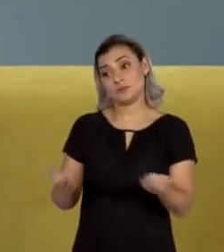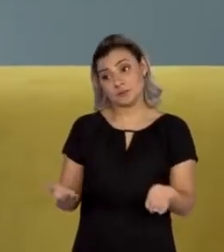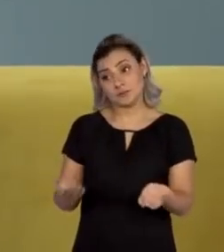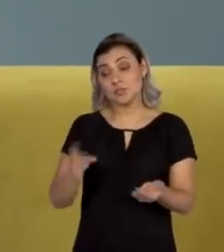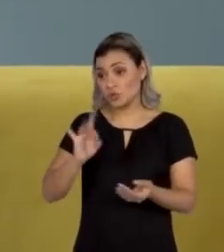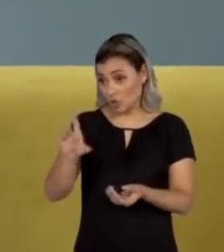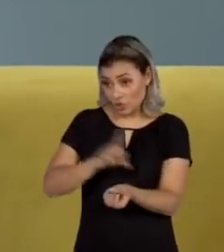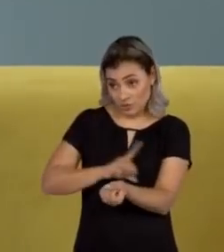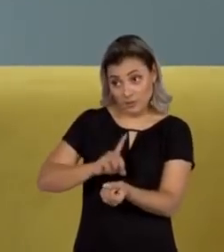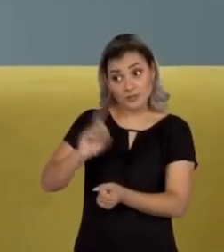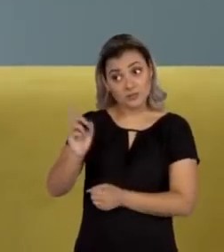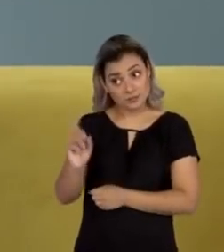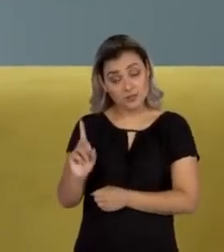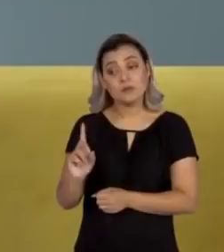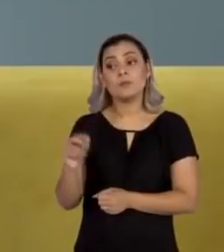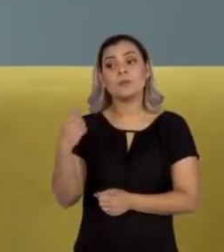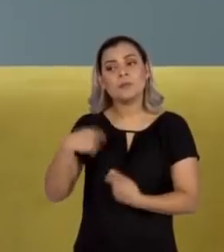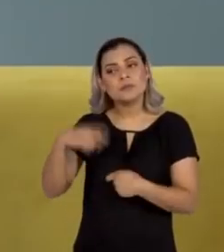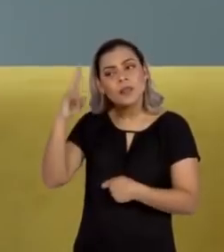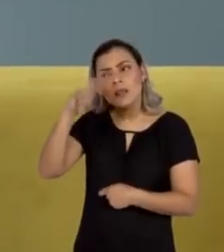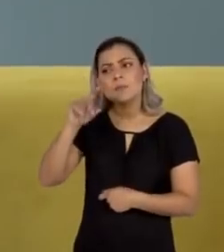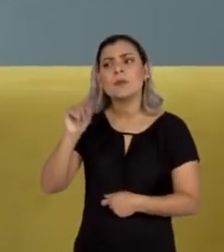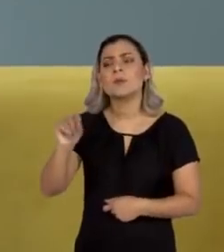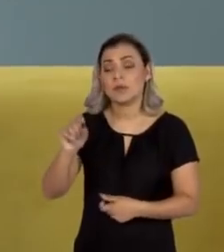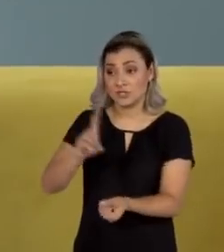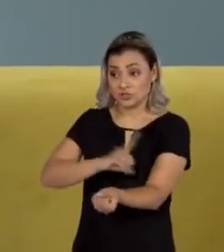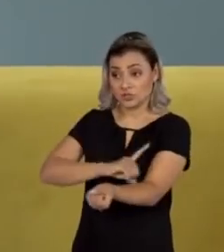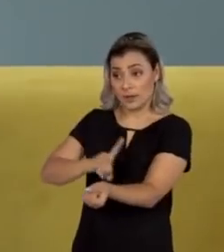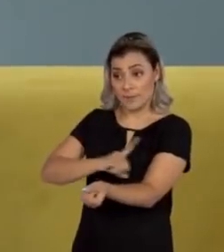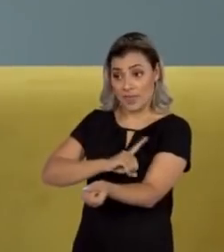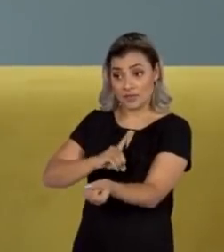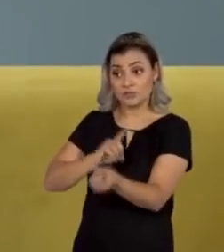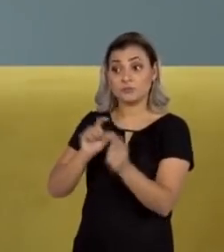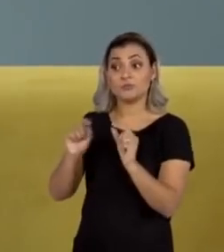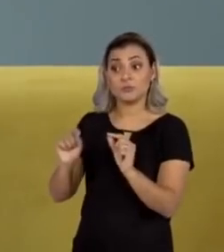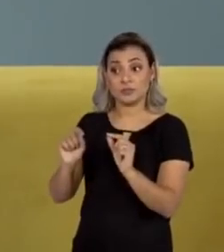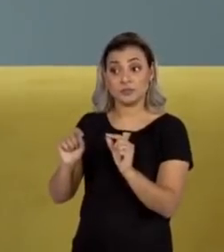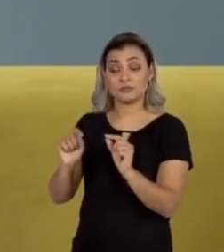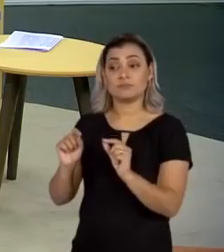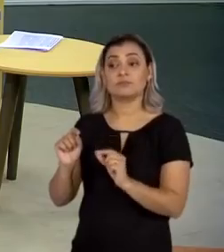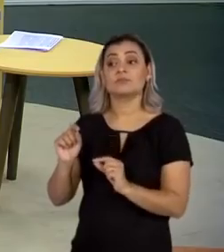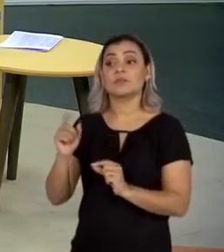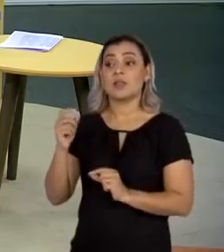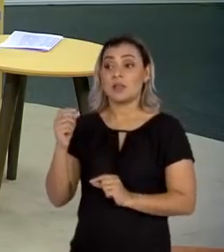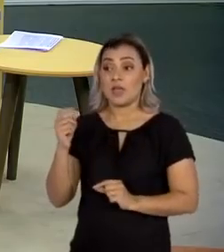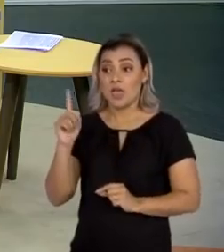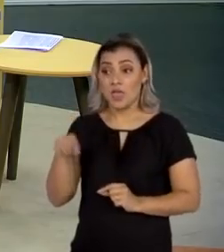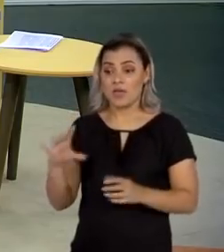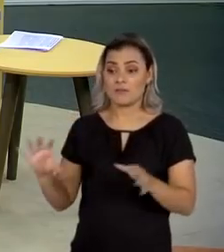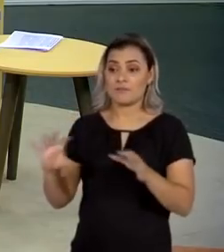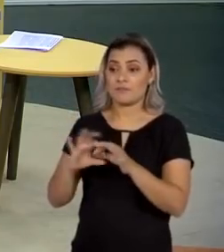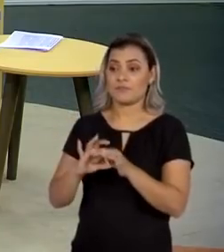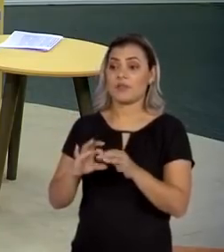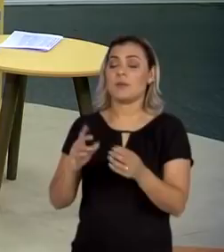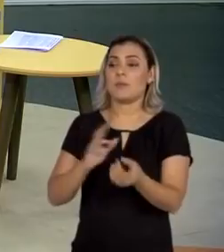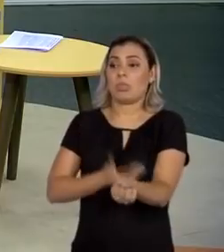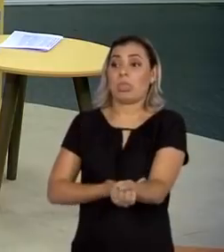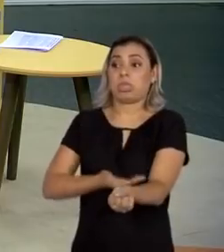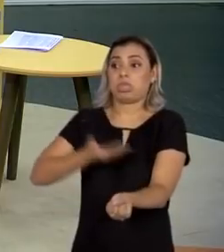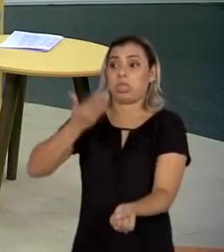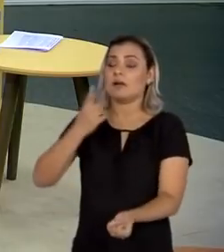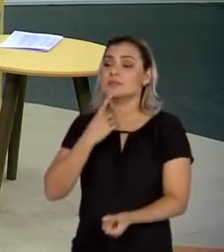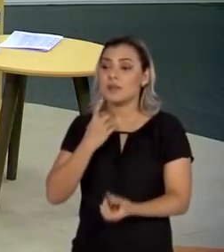do diabetes, né? A gente tem que lembrar que o diabetes, geralmente, do tipo 2, está associado ao colesterol mais alto